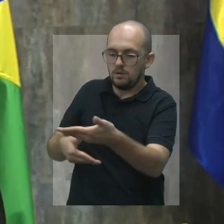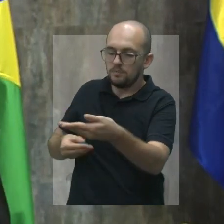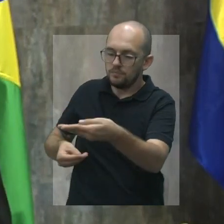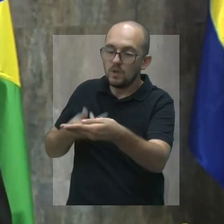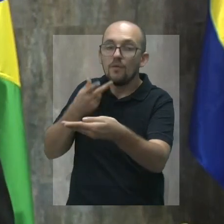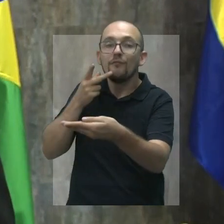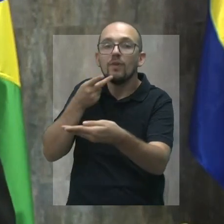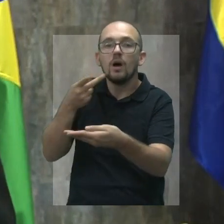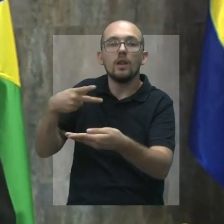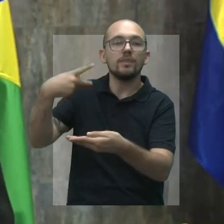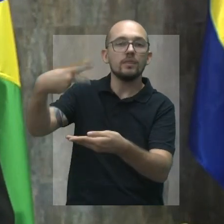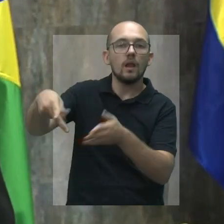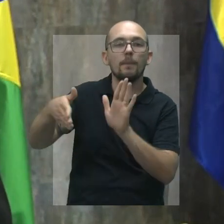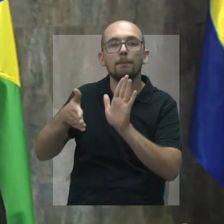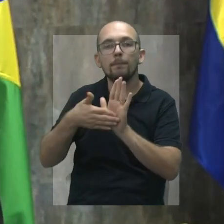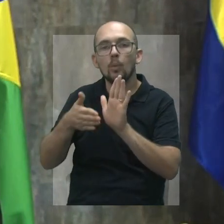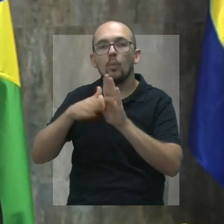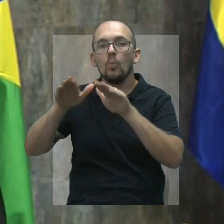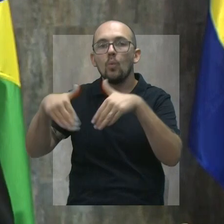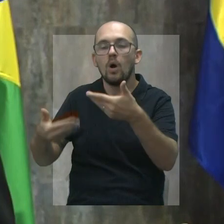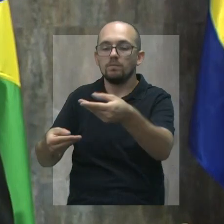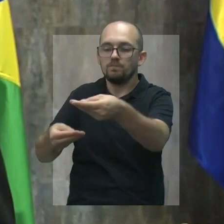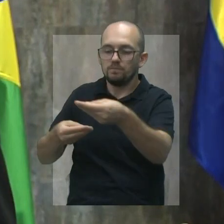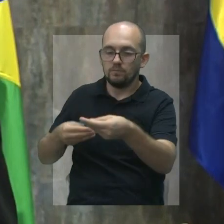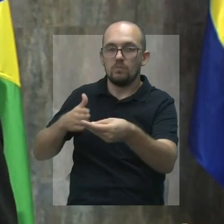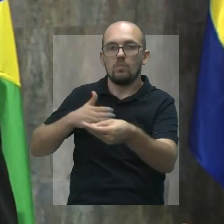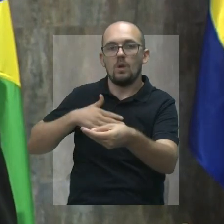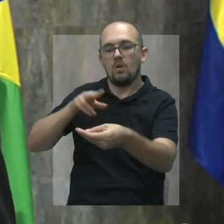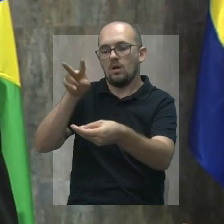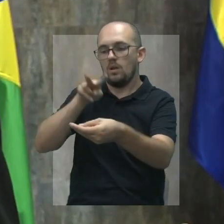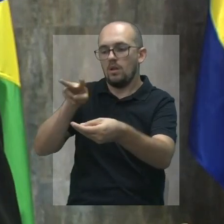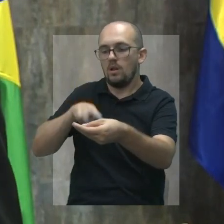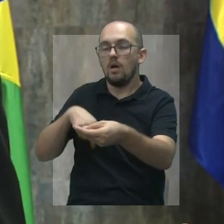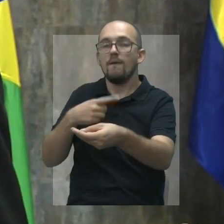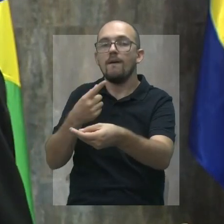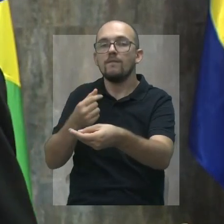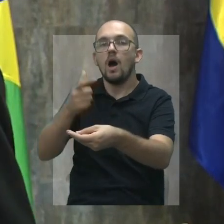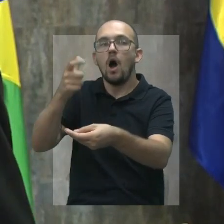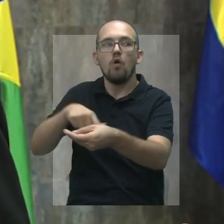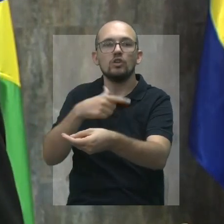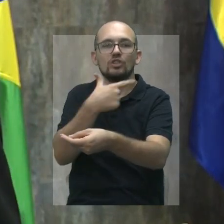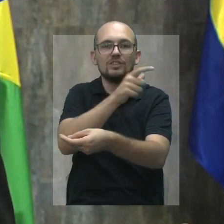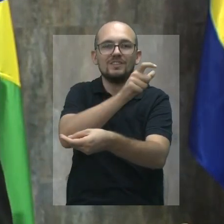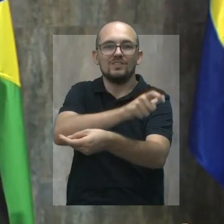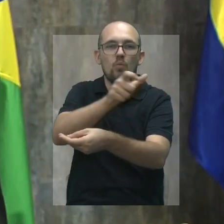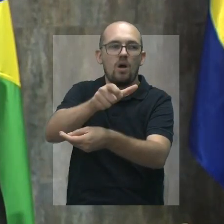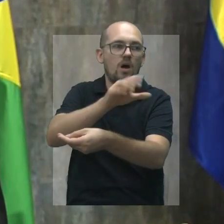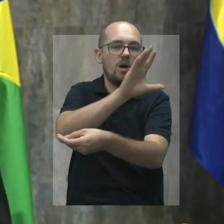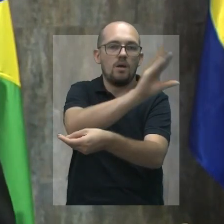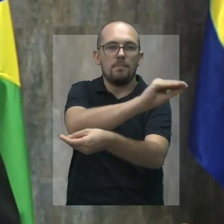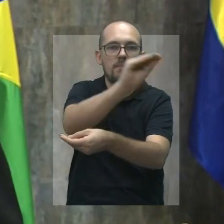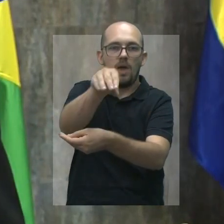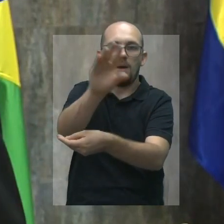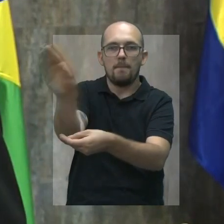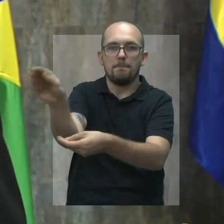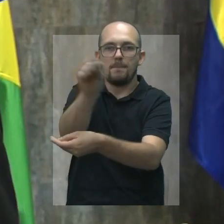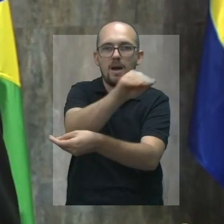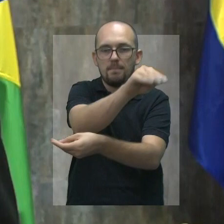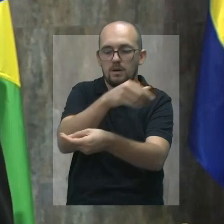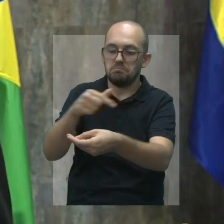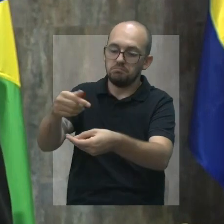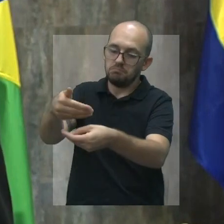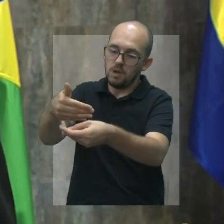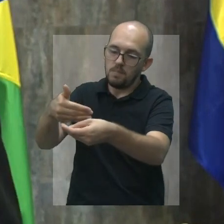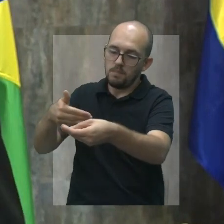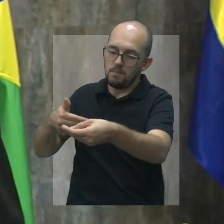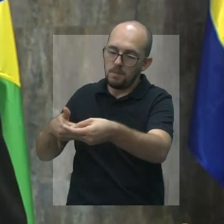objeto diz respeito, quais são os valores que já estão colocados dentro das secretarias dos serviços